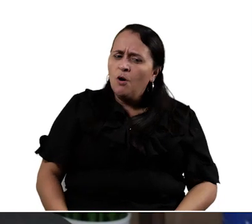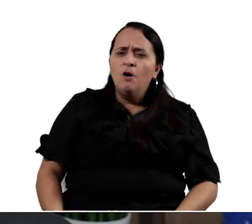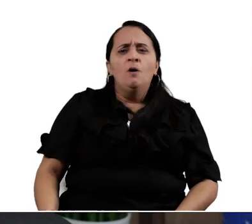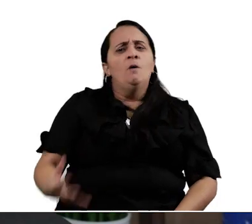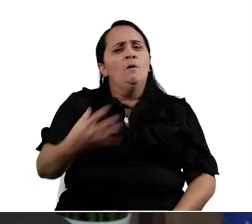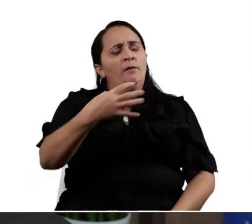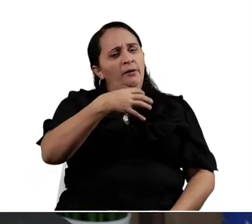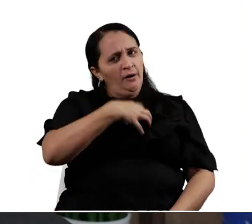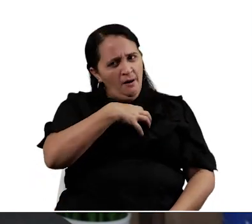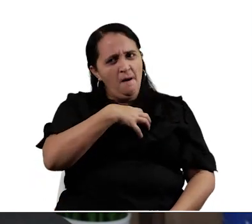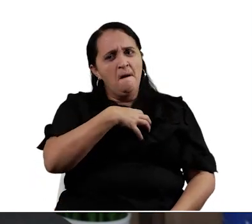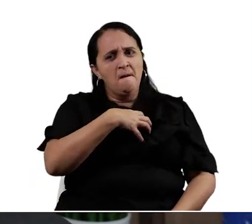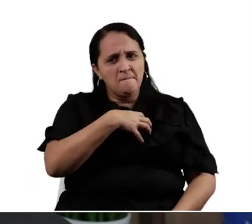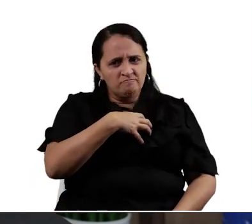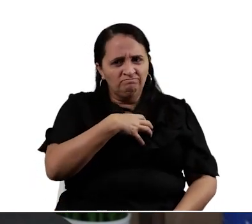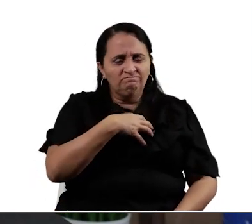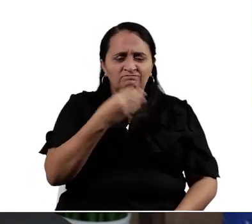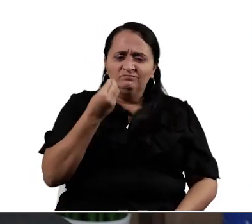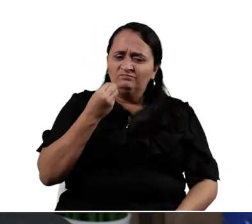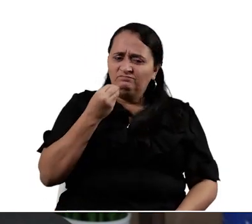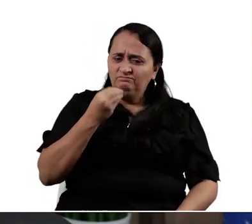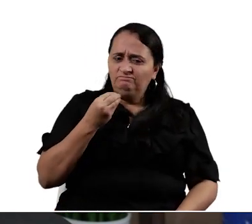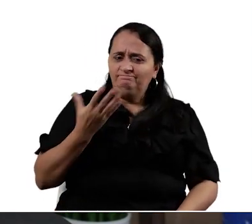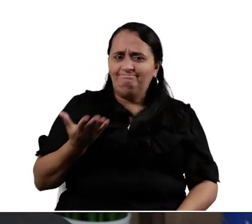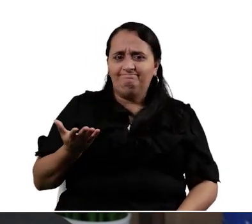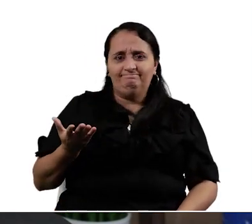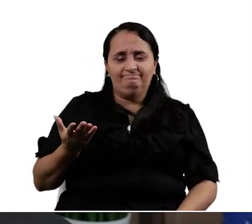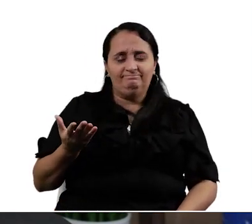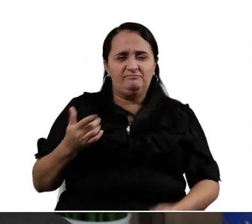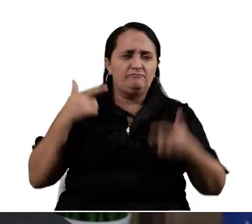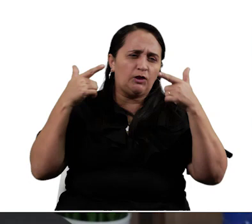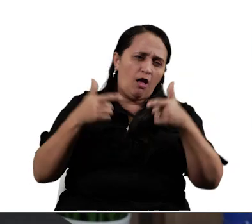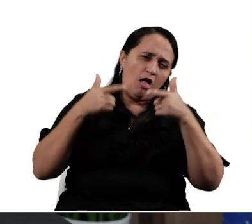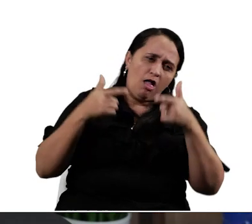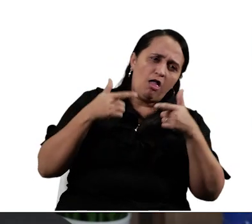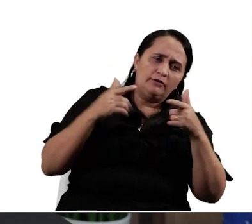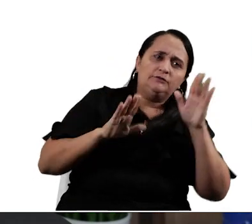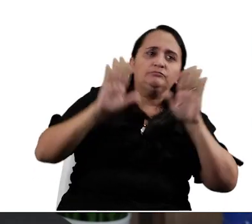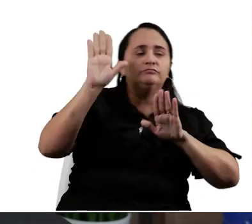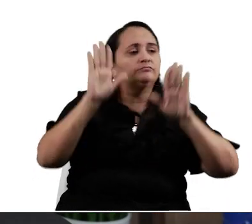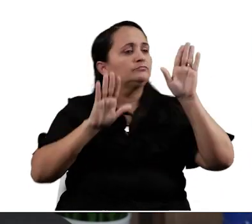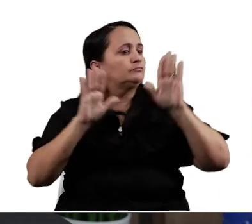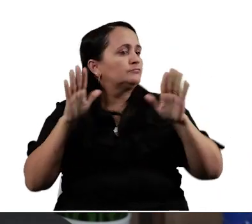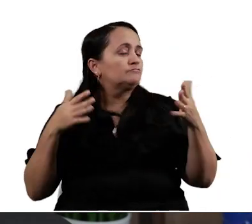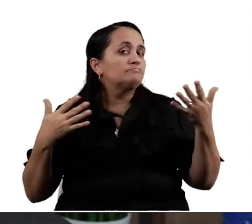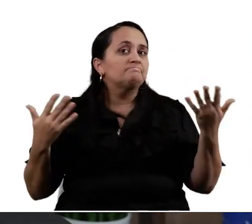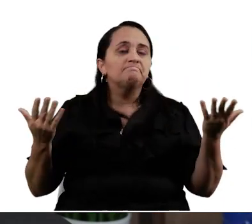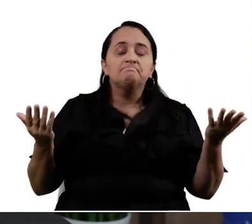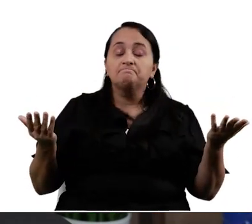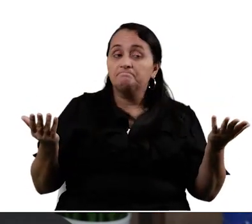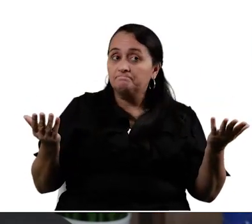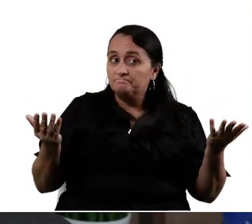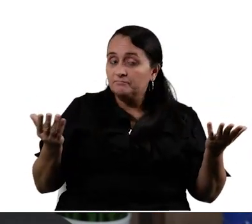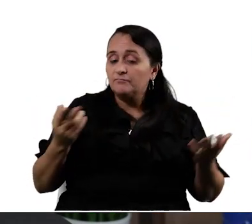sido, de alguma forma, apelidado por alguém. Né? Todos levantaram a mão, a coordenadora não disse, então. Falou para eles